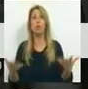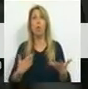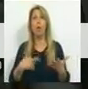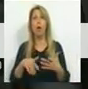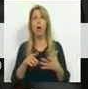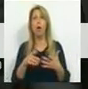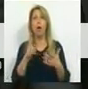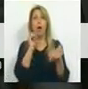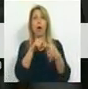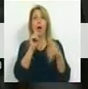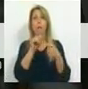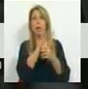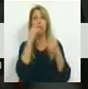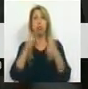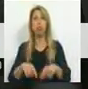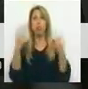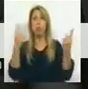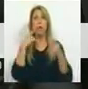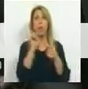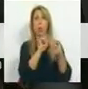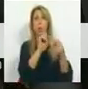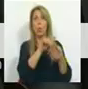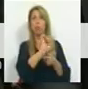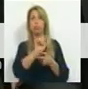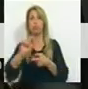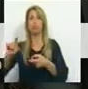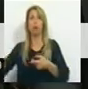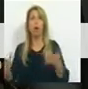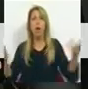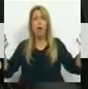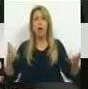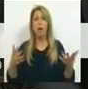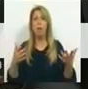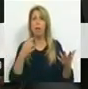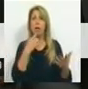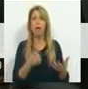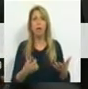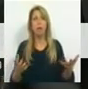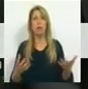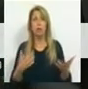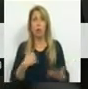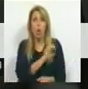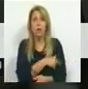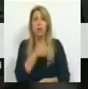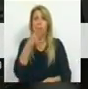militantes, oferecendo, portanto, publicamente, uma visão que, atrevo-me a dizer, a ser levada a sério,